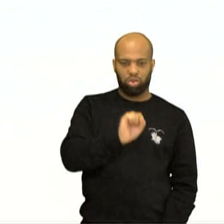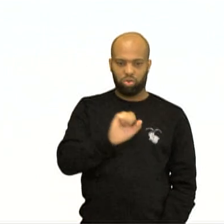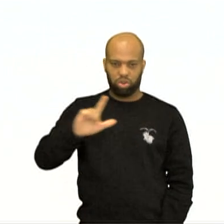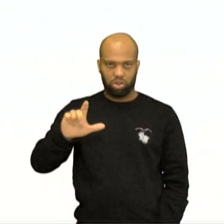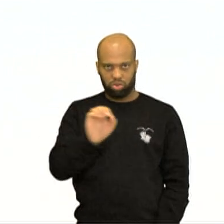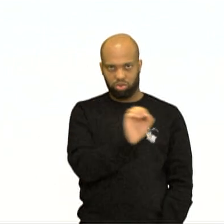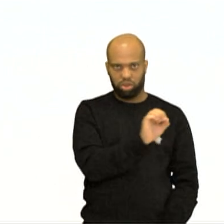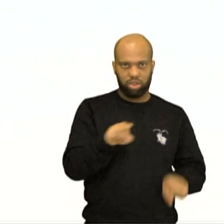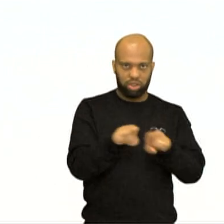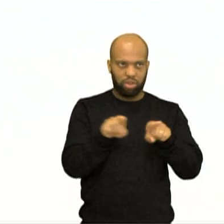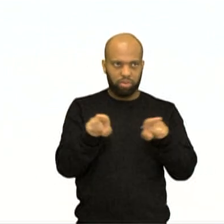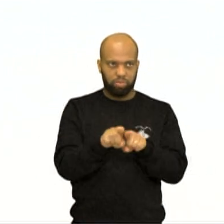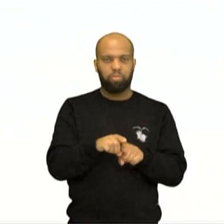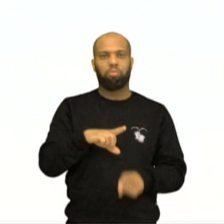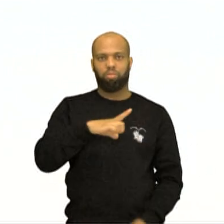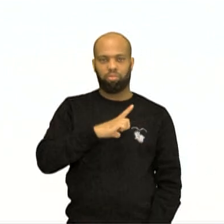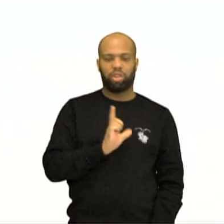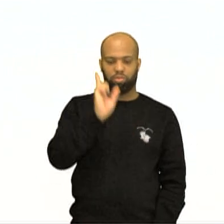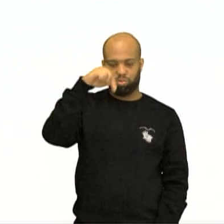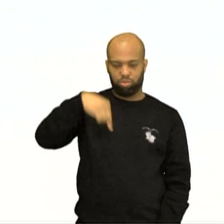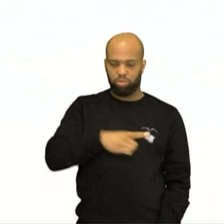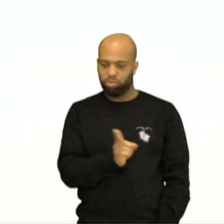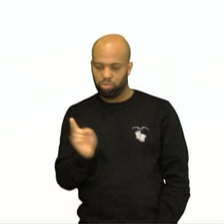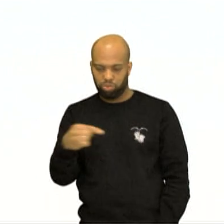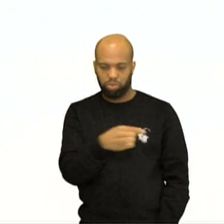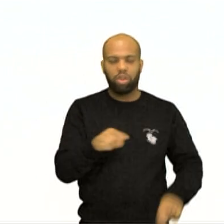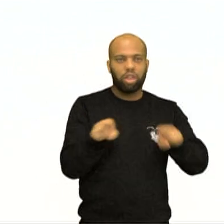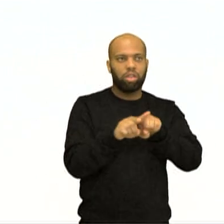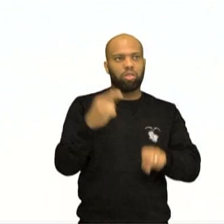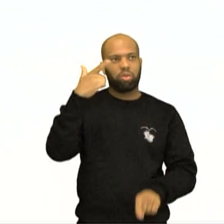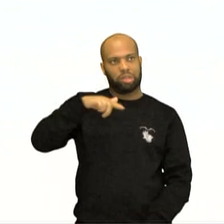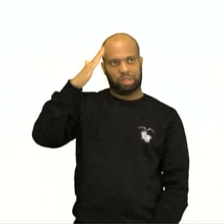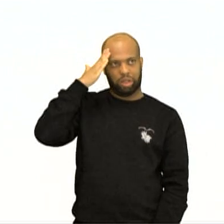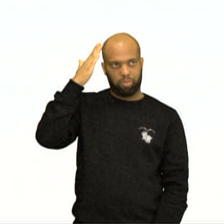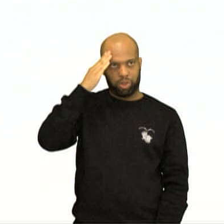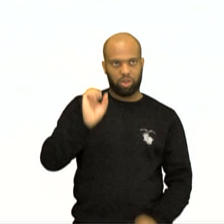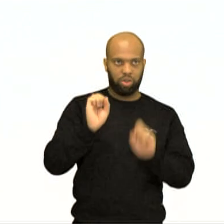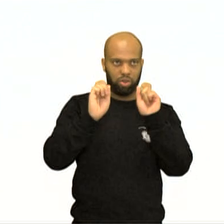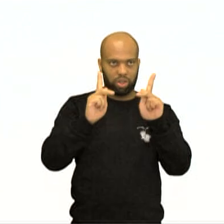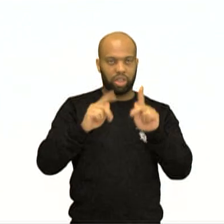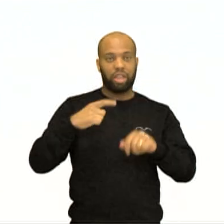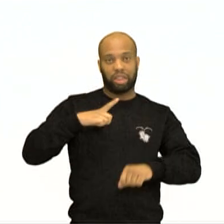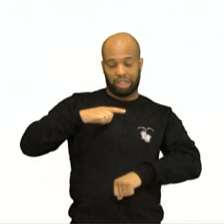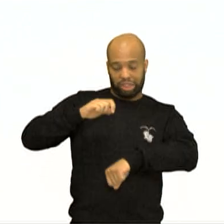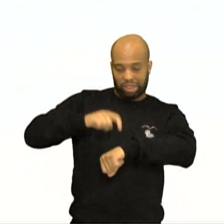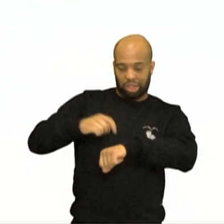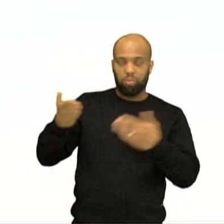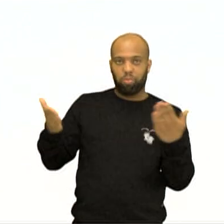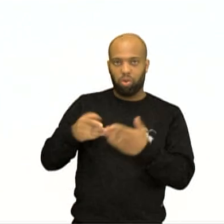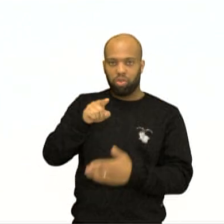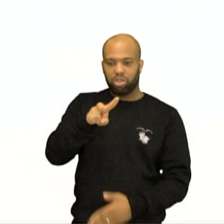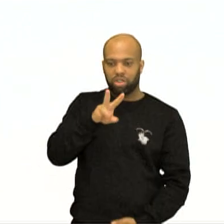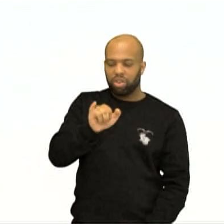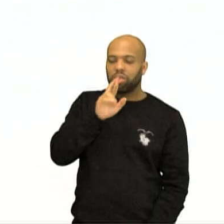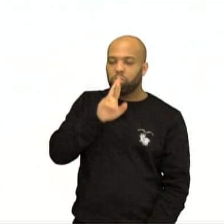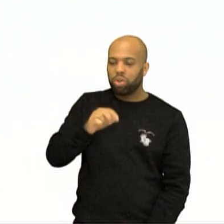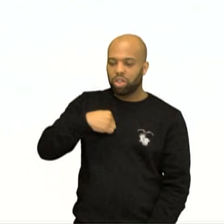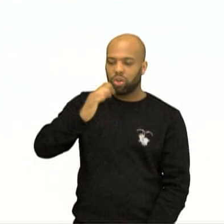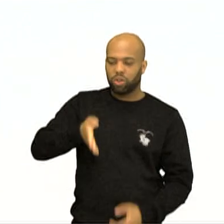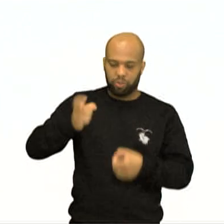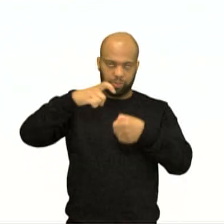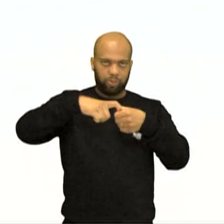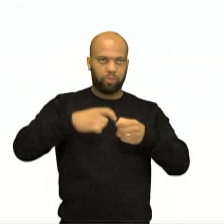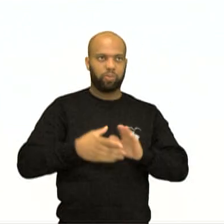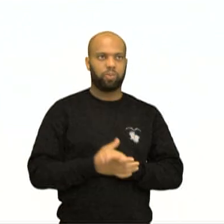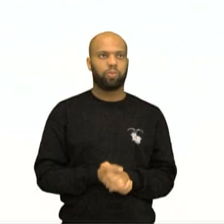aí, né? Ó, dos ventos, norte, sul, leste, oeste, para você poder ter uma noção, certo? Eu vou dar um tempinho para vocês poderem resolver isso e daqui a pouco a gente